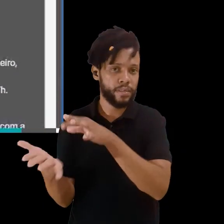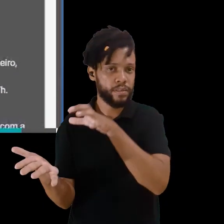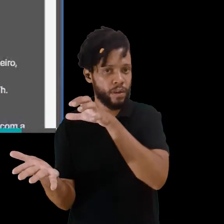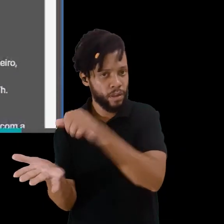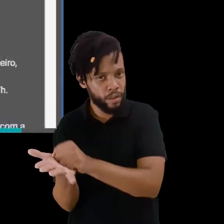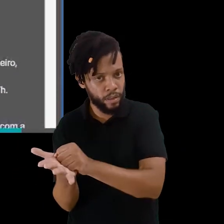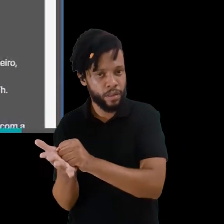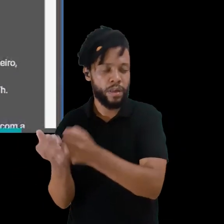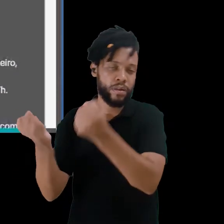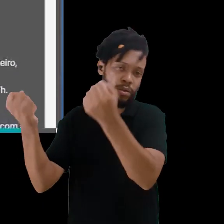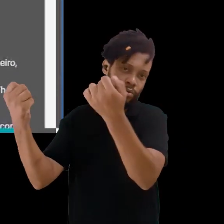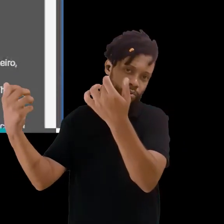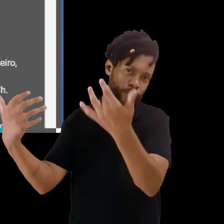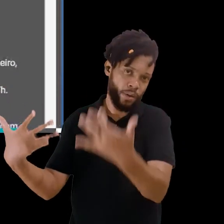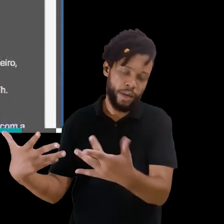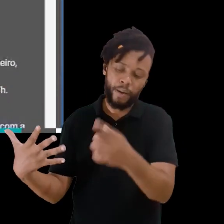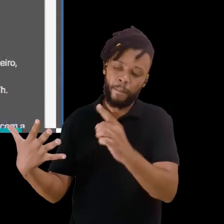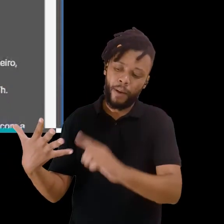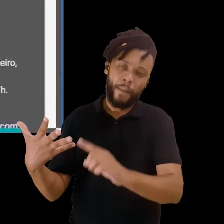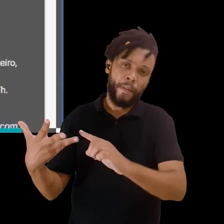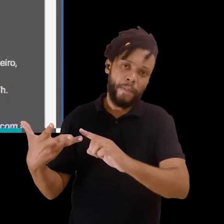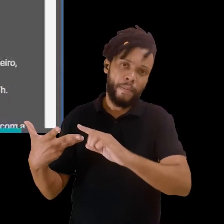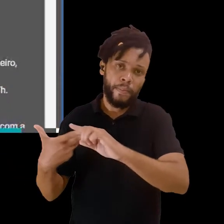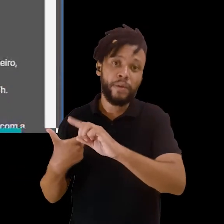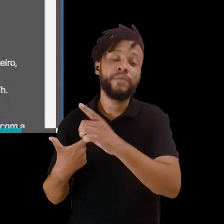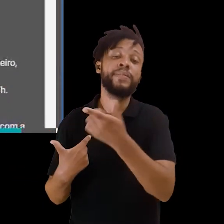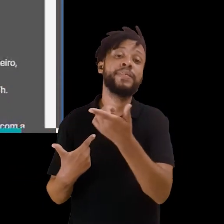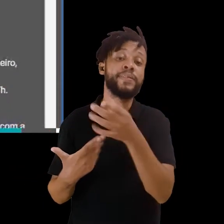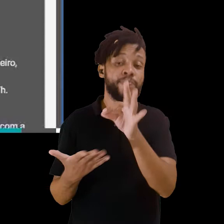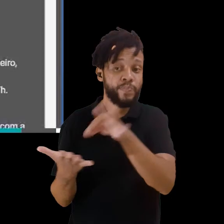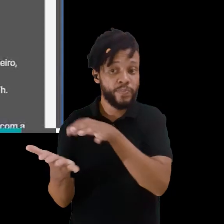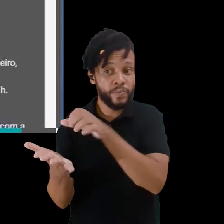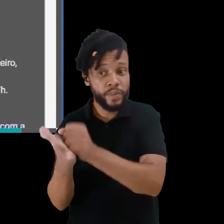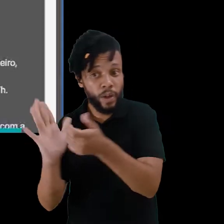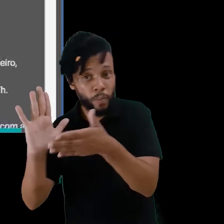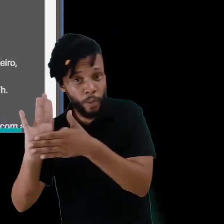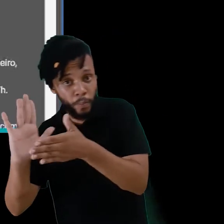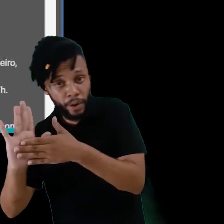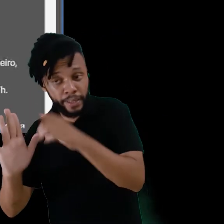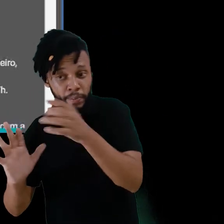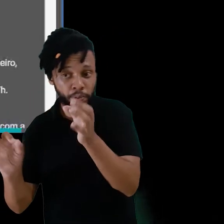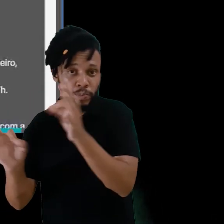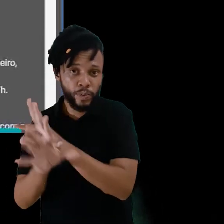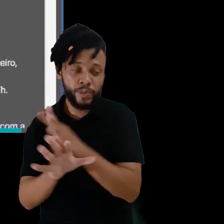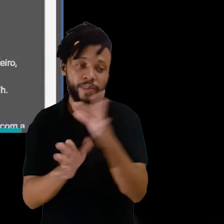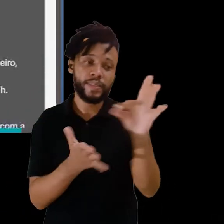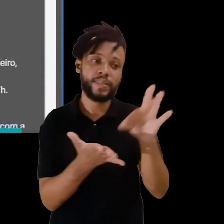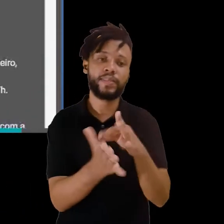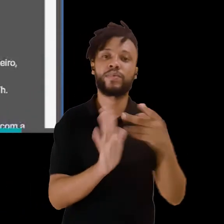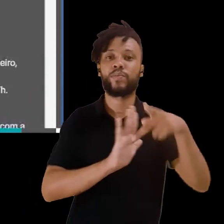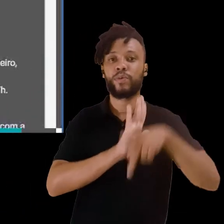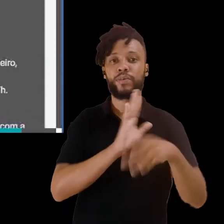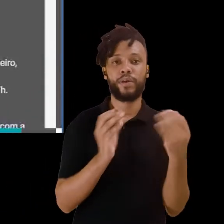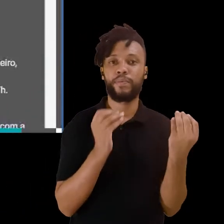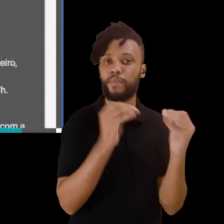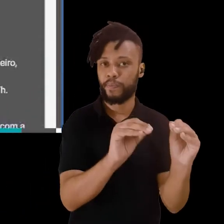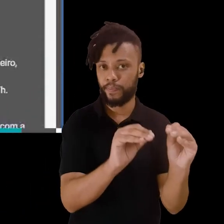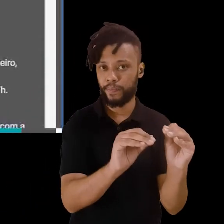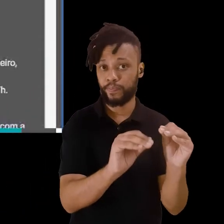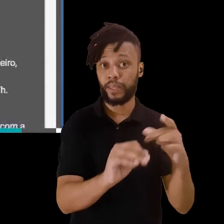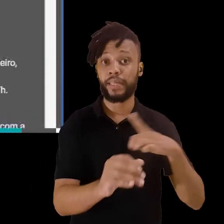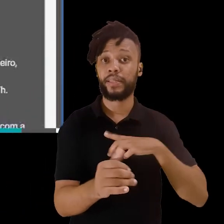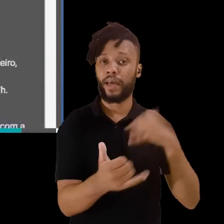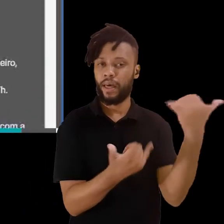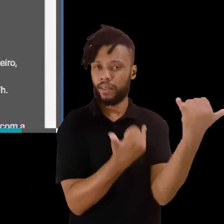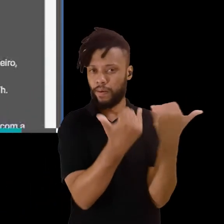falam da questão do cadastramento, que você primeiro se cadastra como proponente para depois fazer a inscrição do projeto. E tem aqui essa